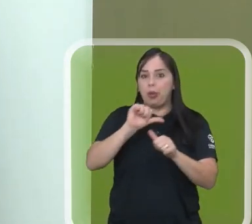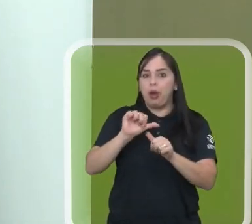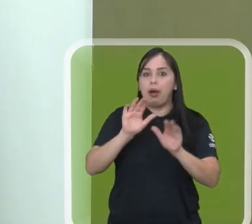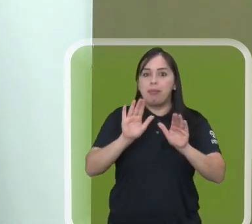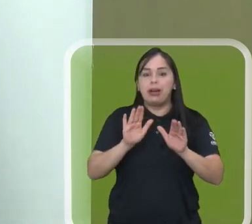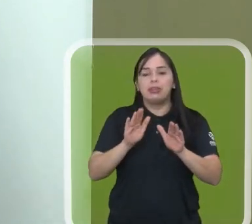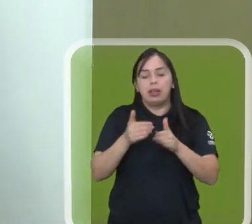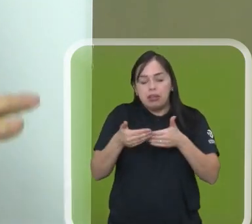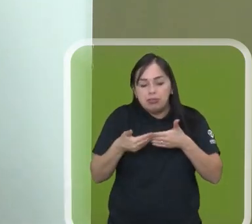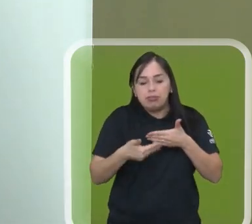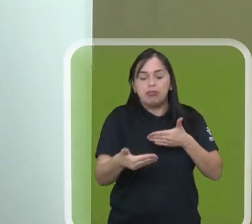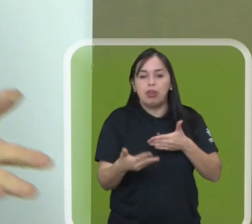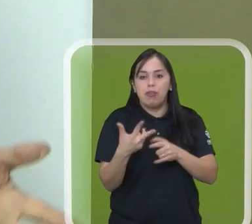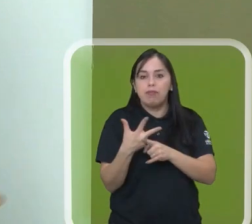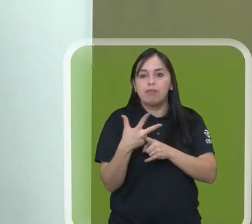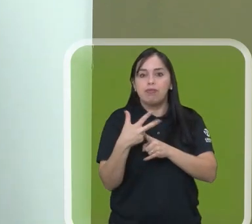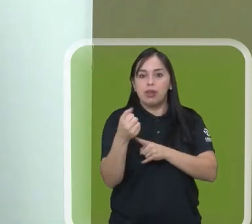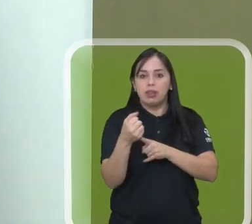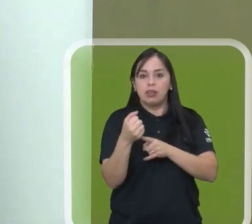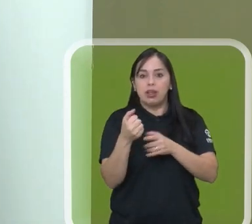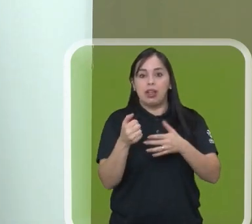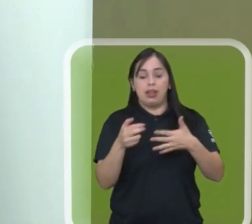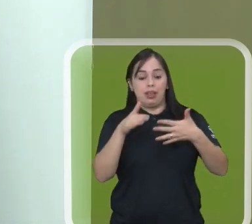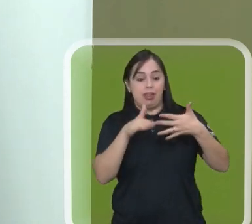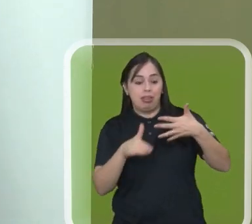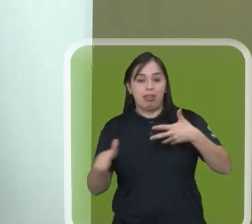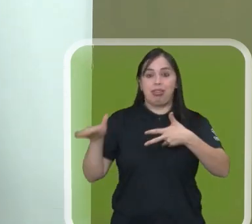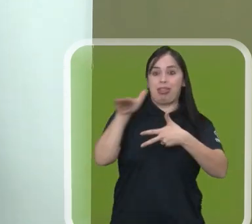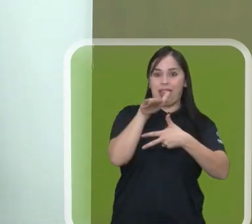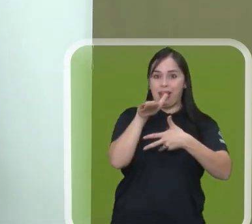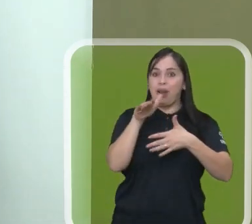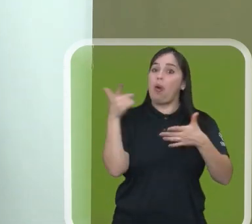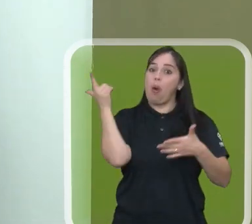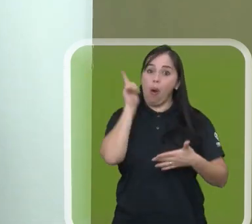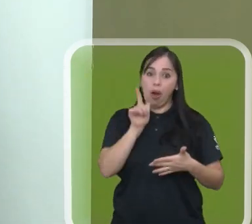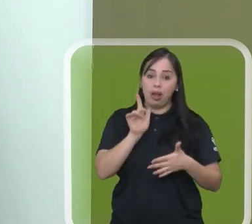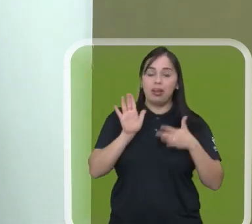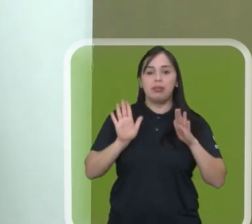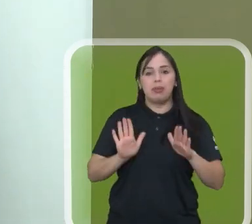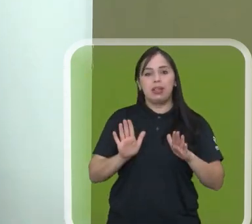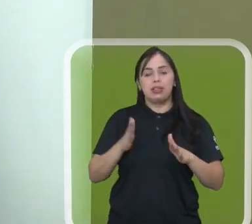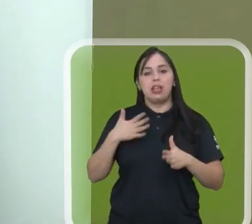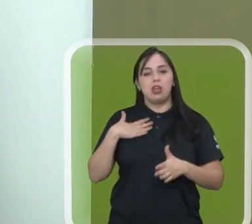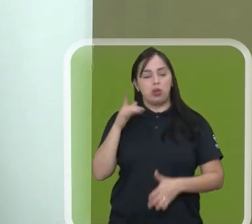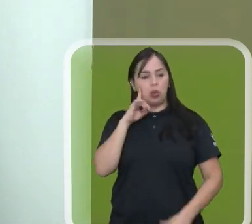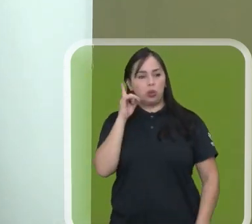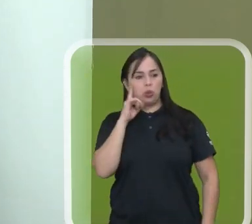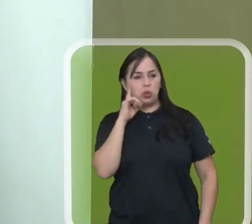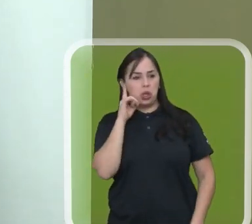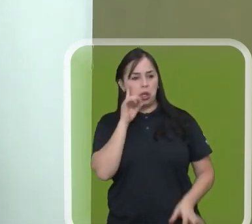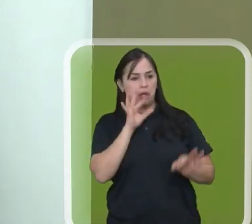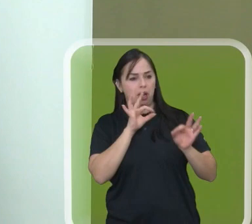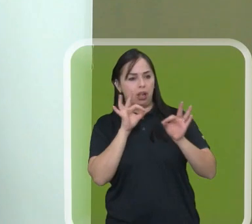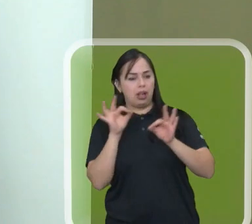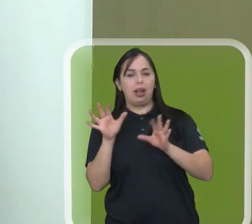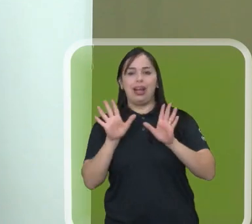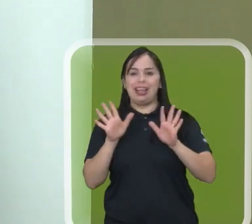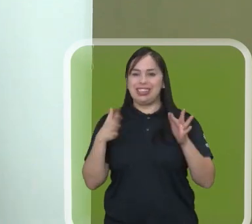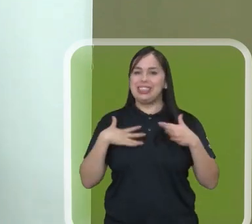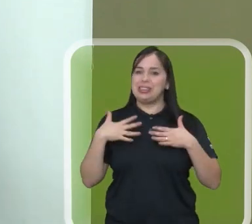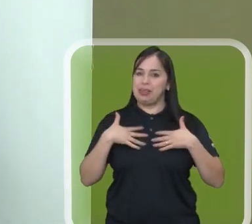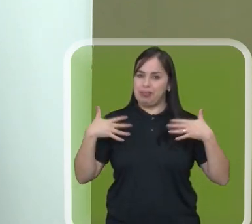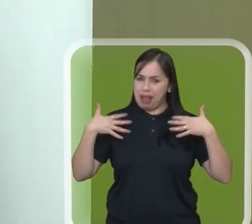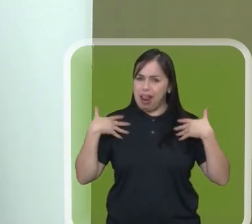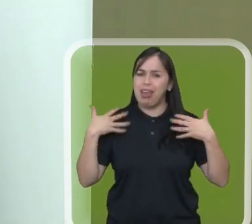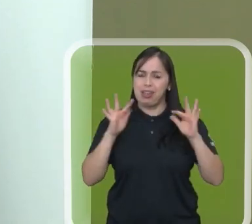né? Passou até a liderança do campeonato. Mas aquilo, eu que estou dia a dia, nunca me empolgou, né? A gente fica feliz, contente, mas a